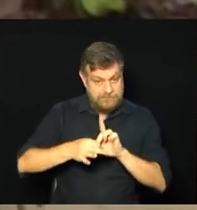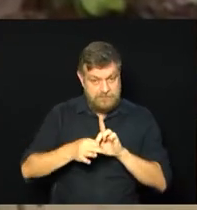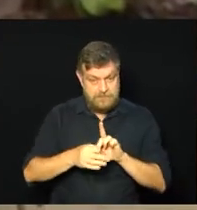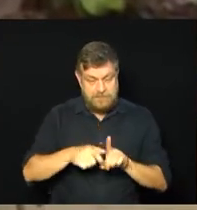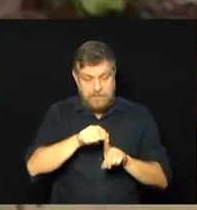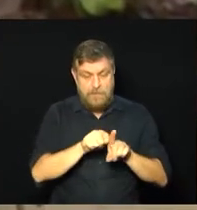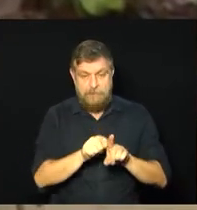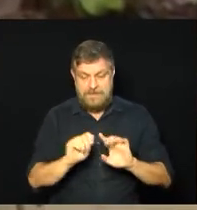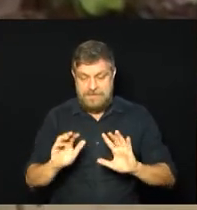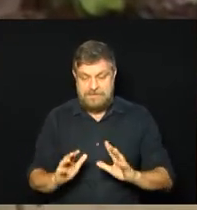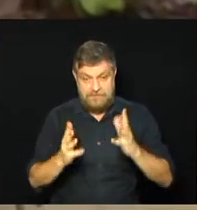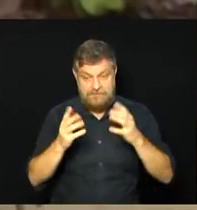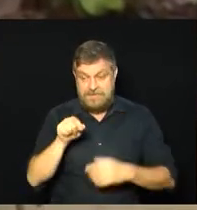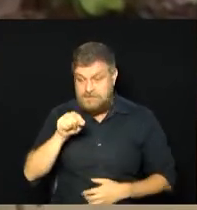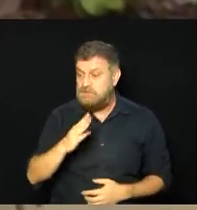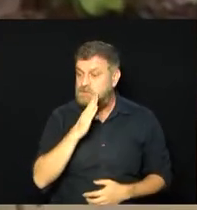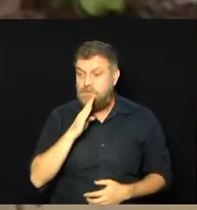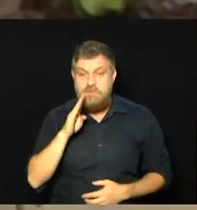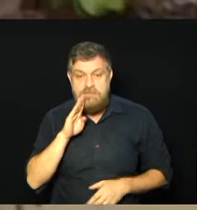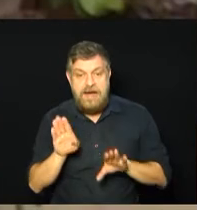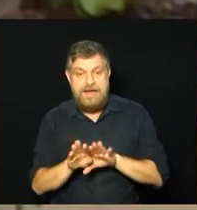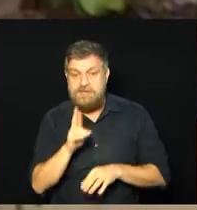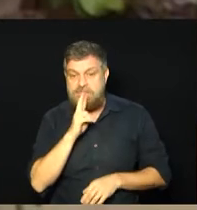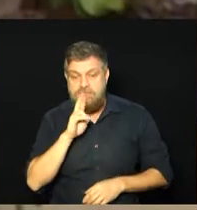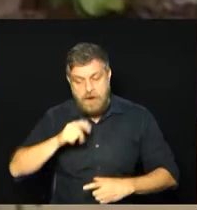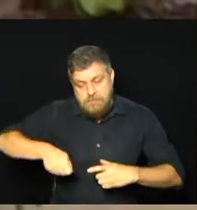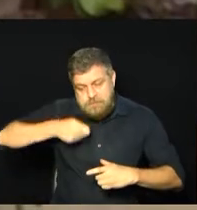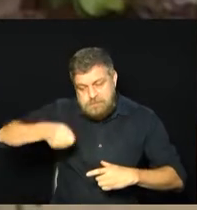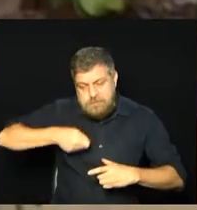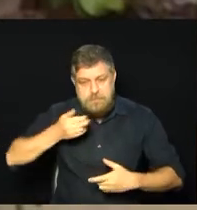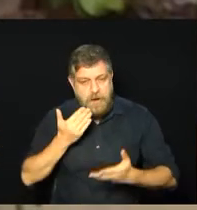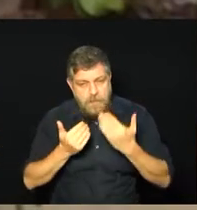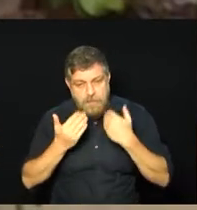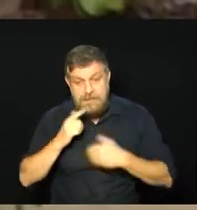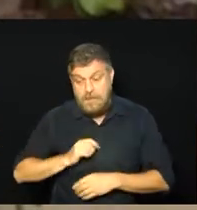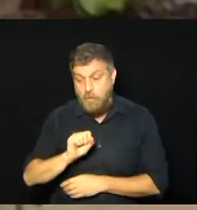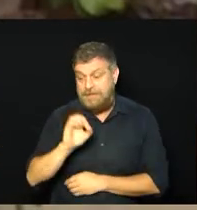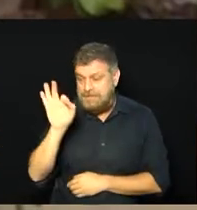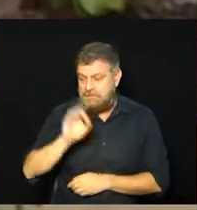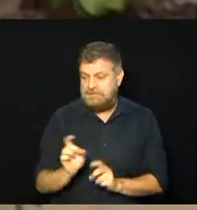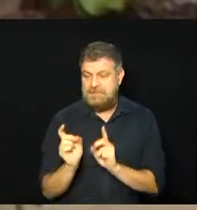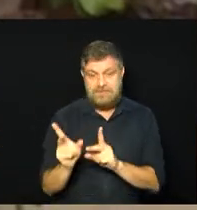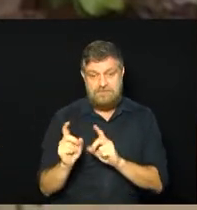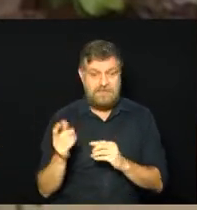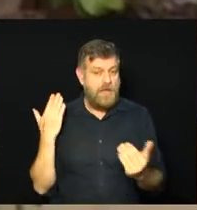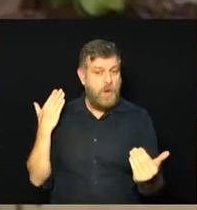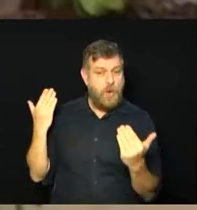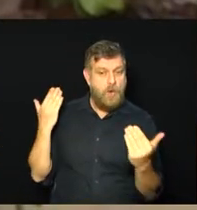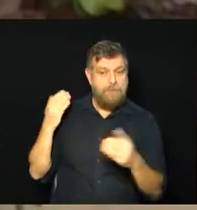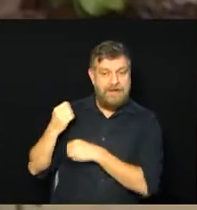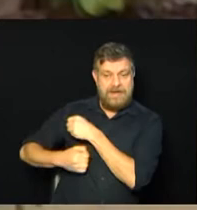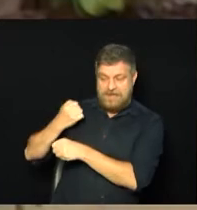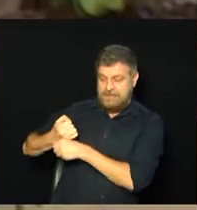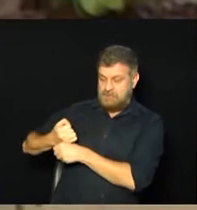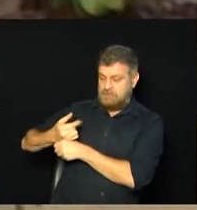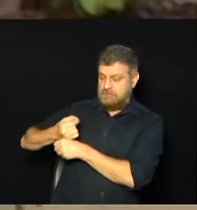de bares e alimentação espera ser positivo, cerca de 80% de vendas em comparação a